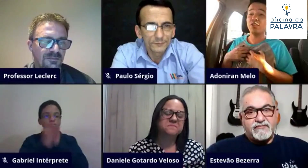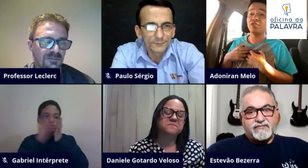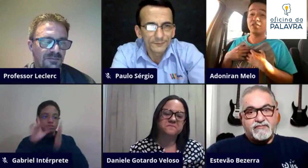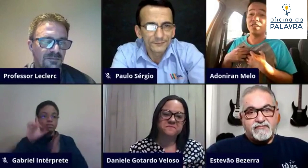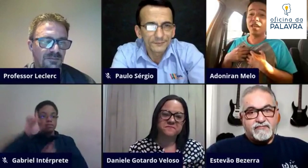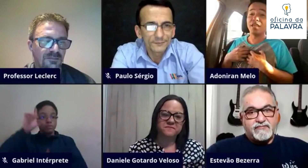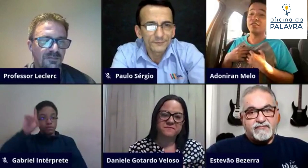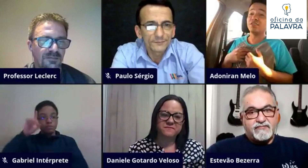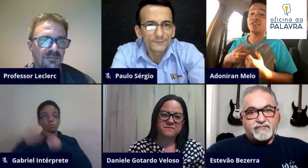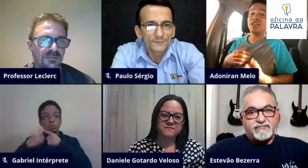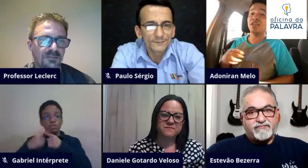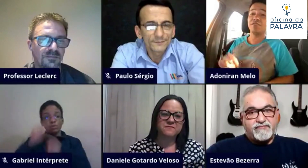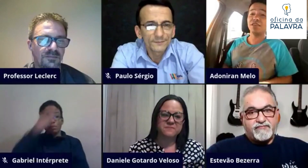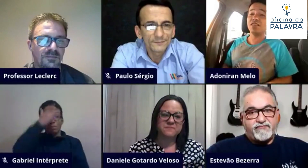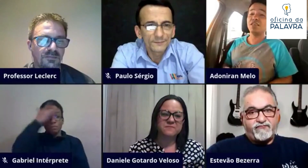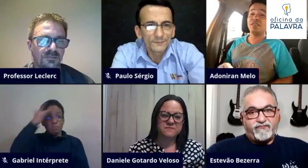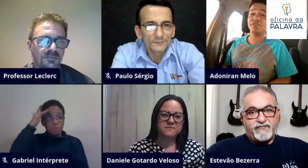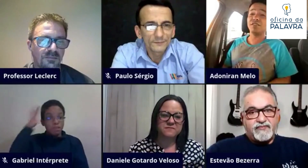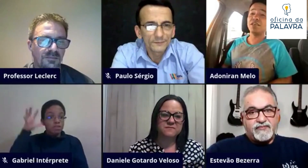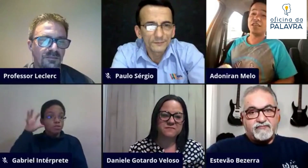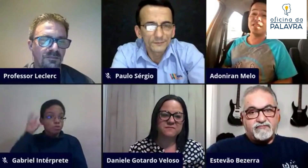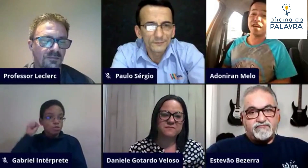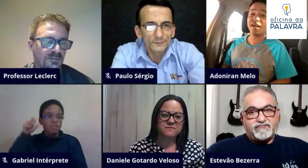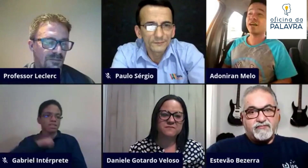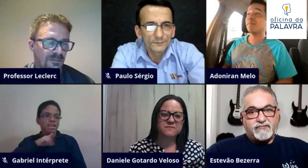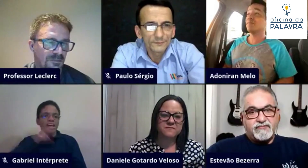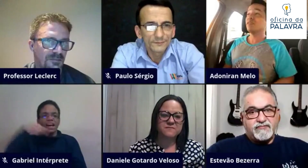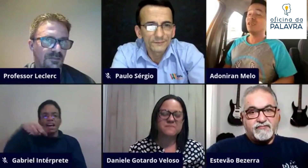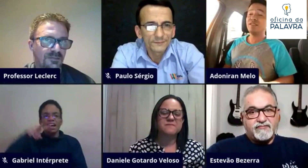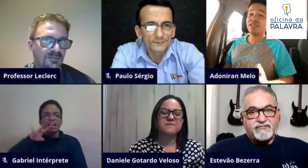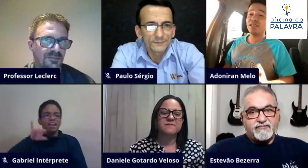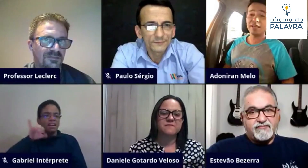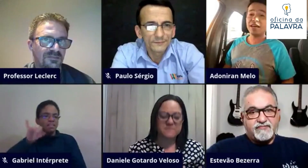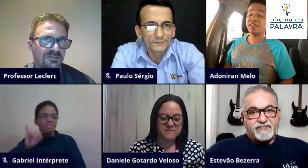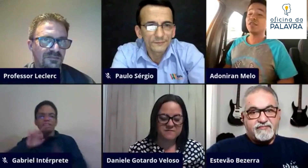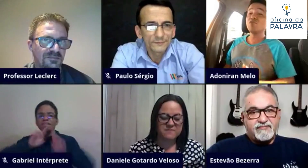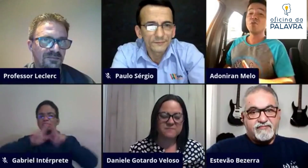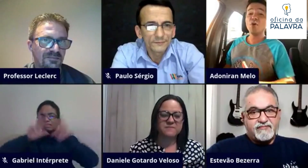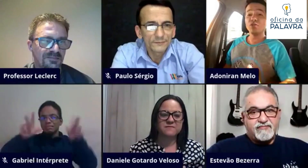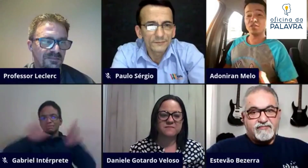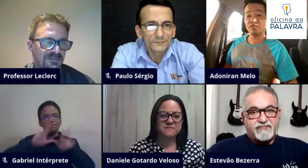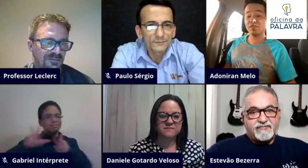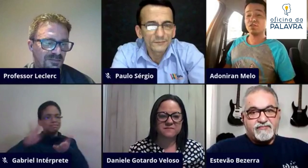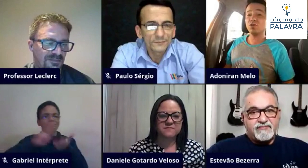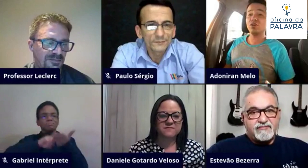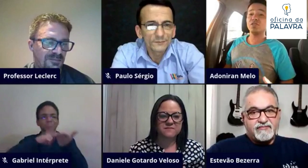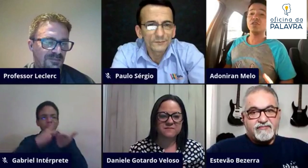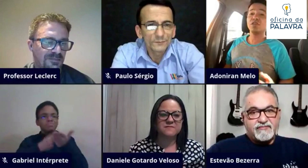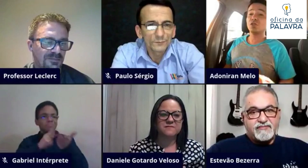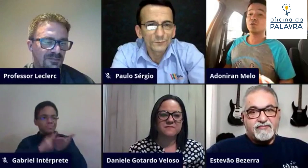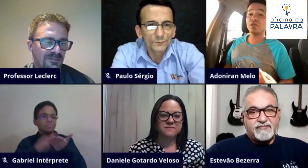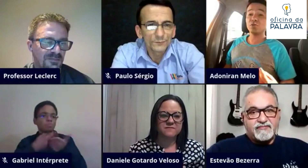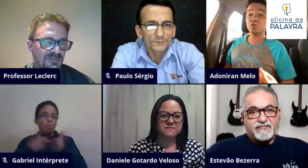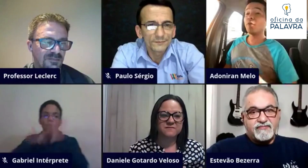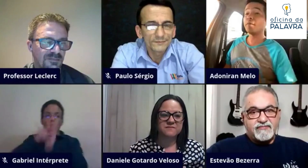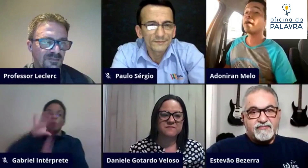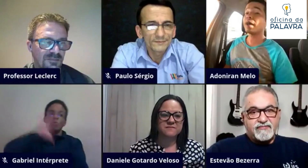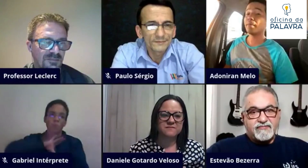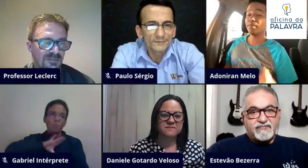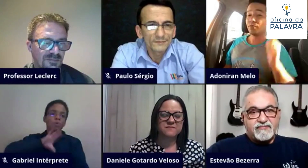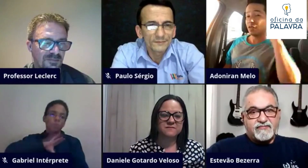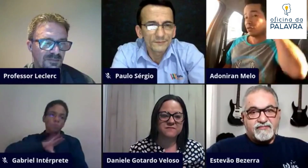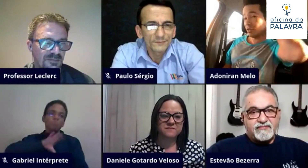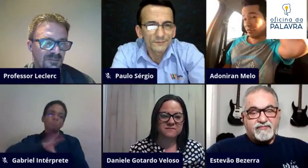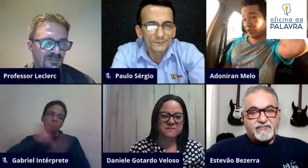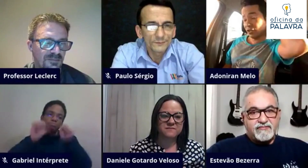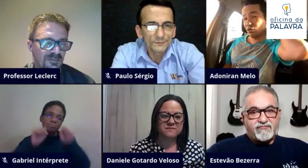mão do ouvinte a gente tem NVI, NVT, NAA, NTLH, tem um monte de versões que nós podemos